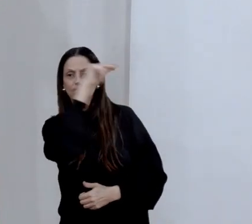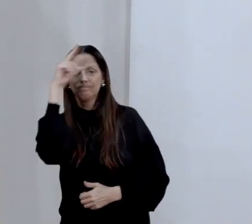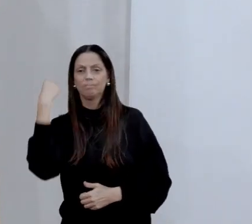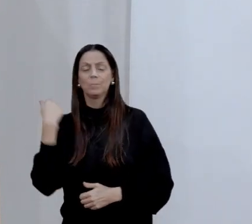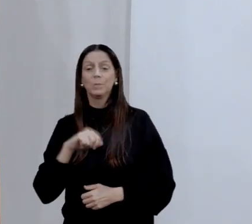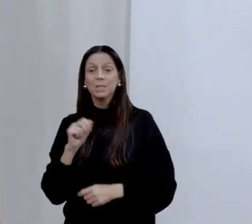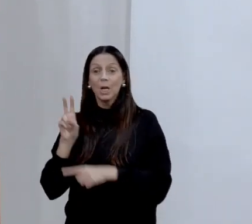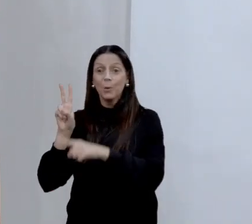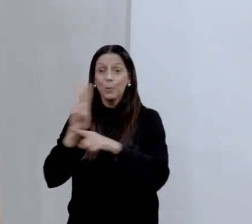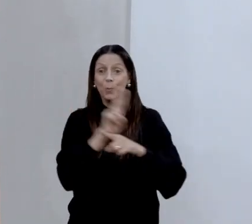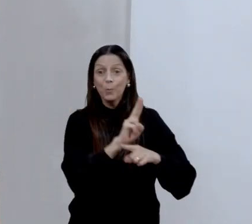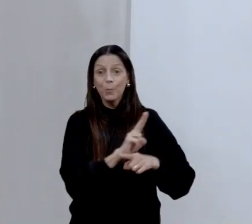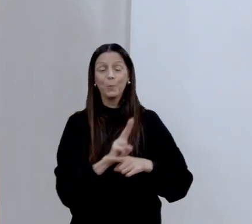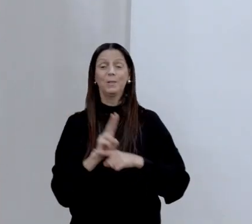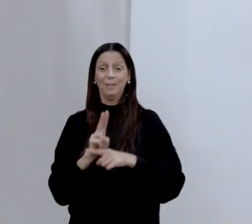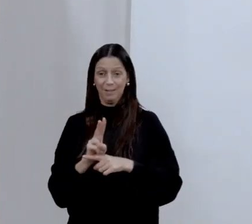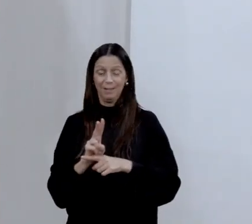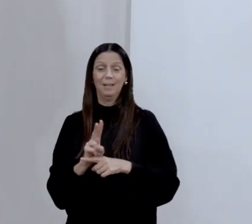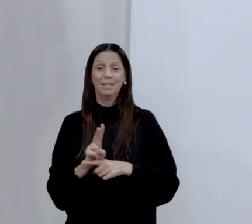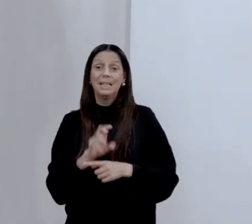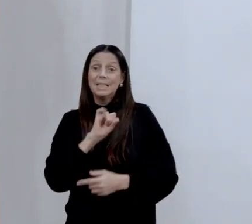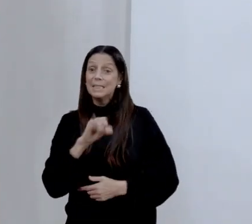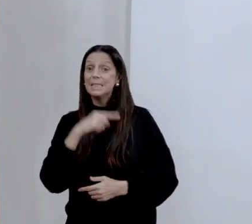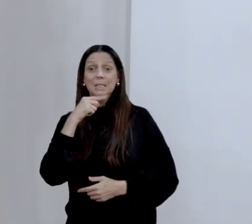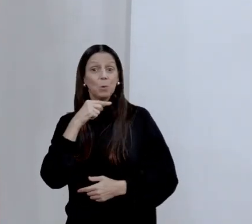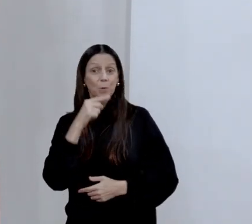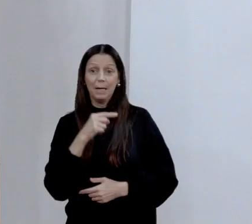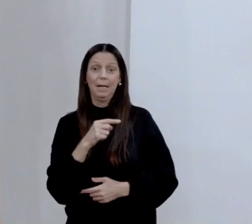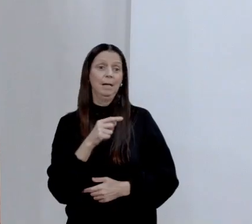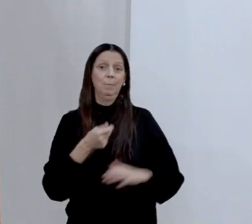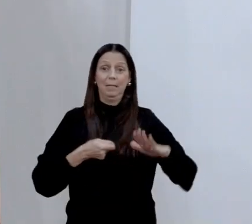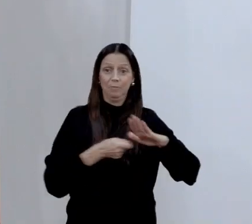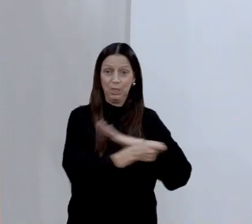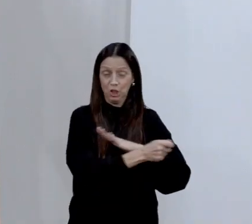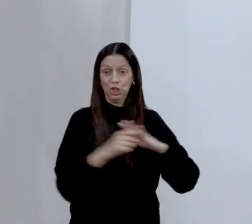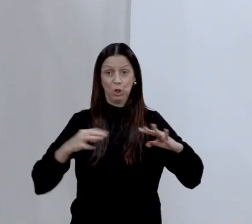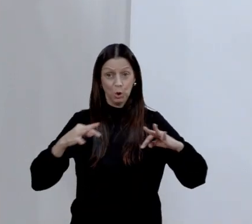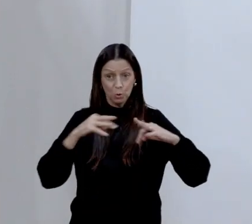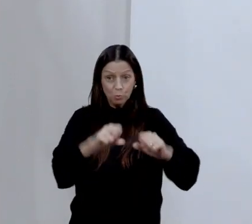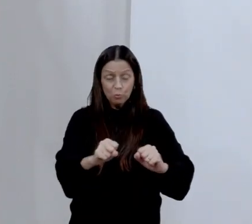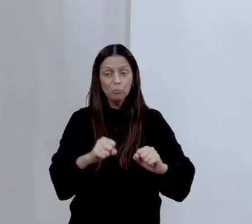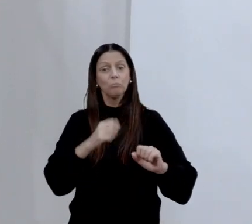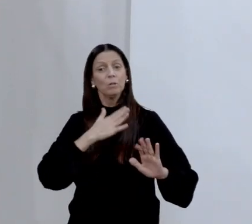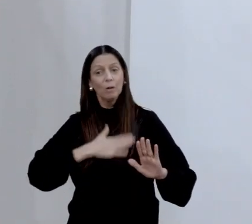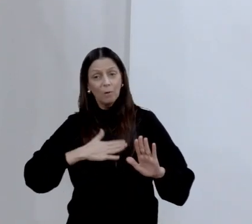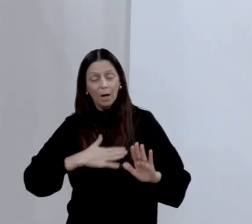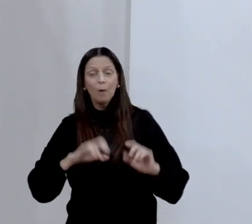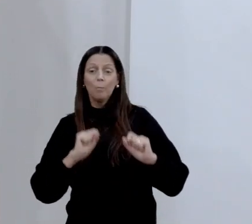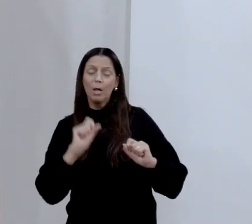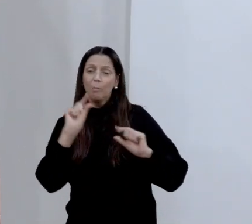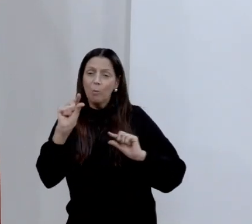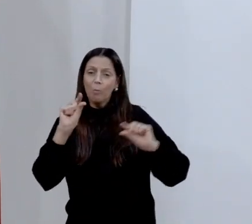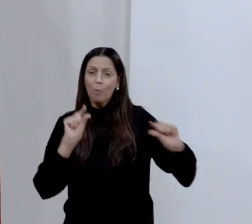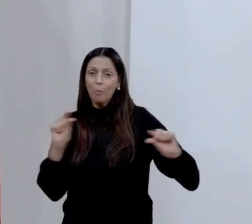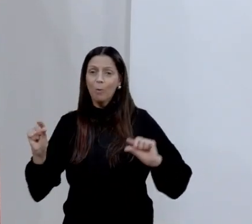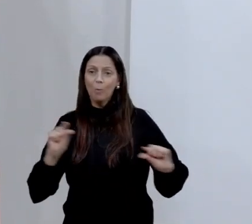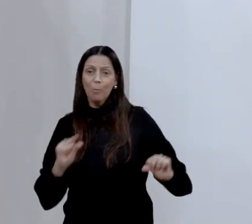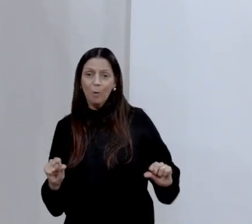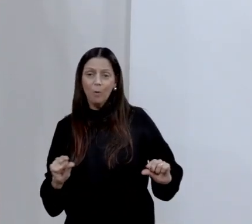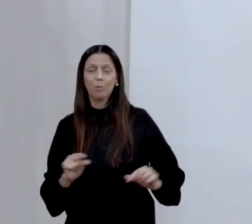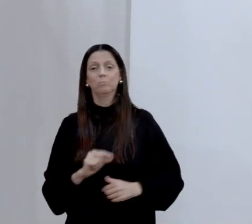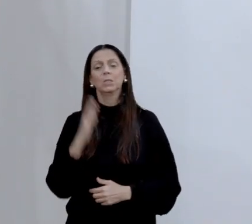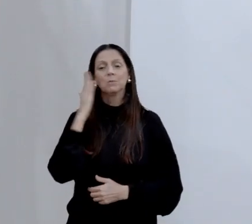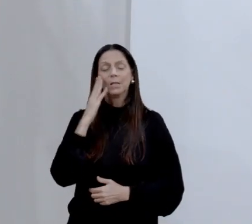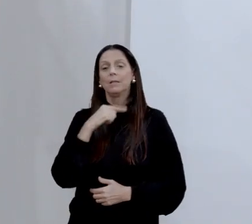tudo ao mesmo tempo, que seria o ideal, porque não tem recurso para quase nada, a gente já sabe, né? Não tem recurso para fazer a manutenção em todos os córregos da